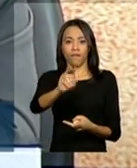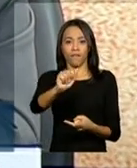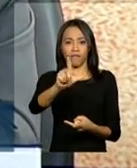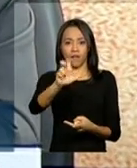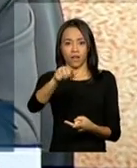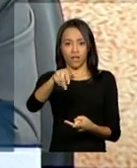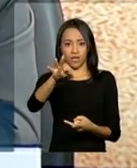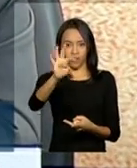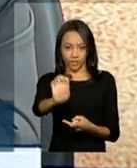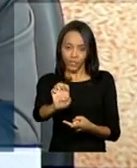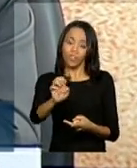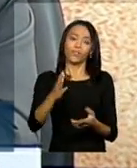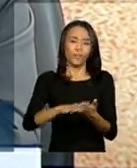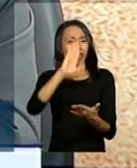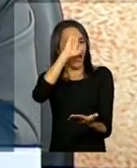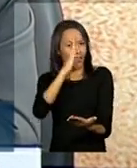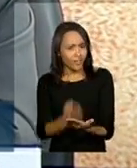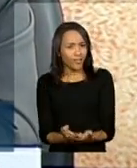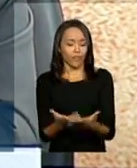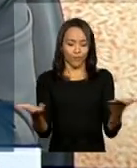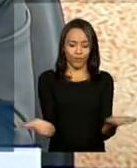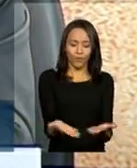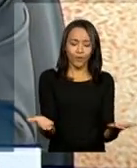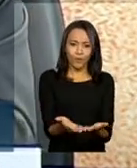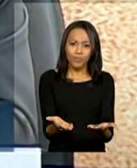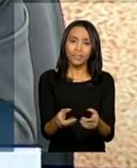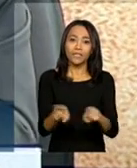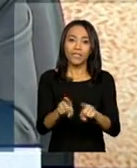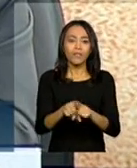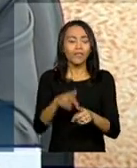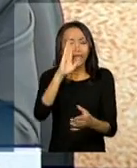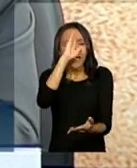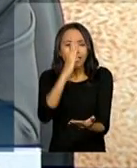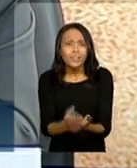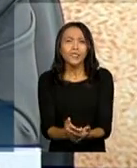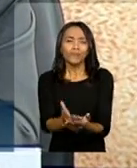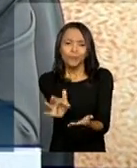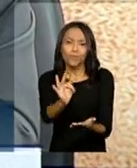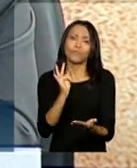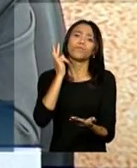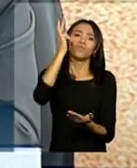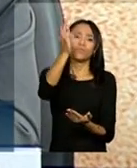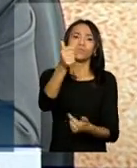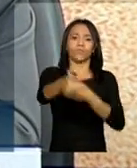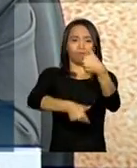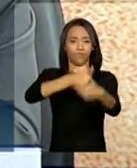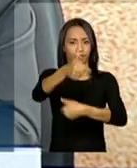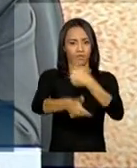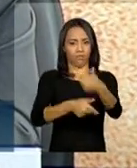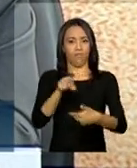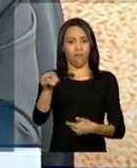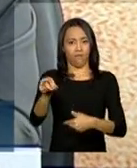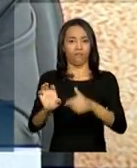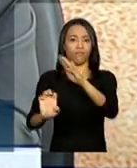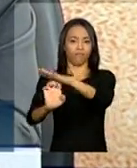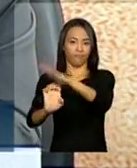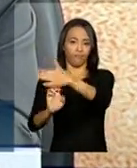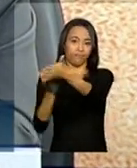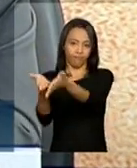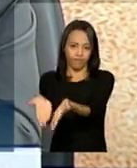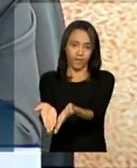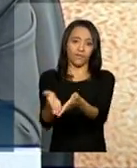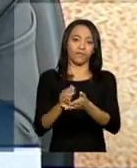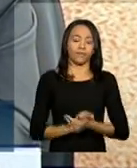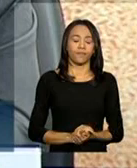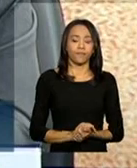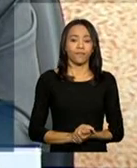presente e ao mesmo tempo já incorpora no processo a perspectiva Futura é para o o o país e para o